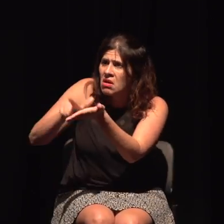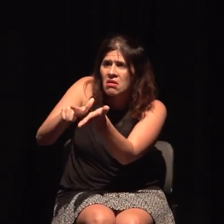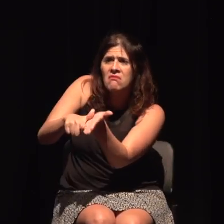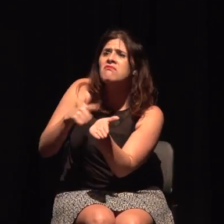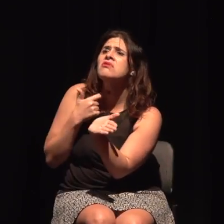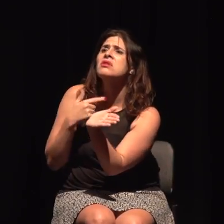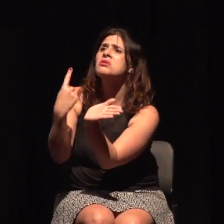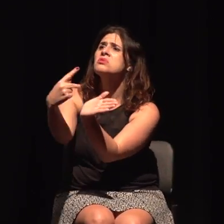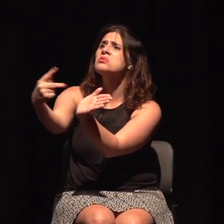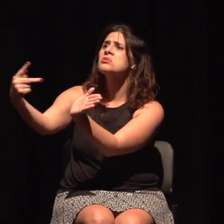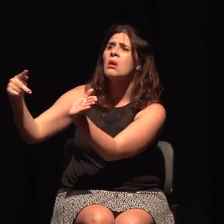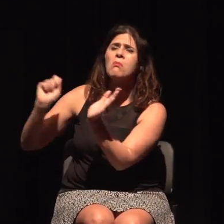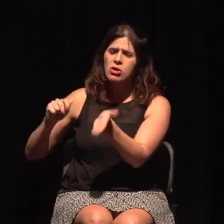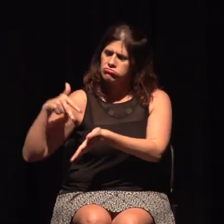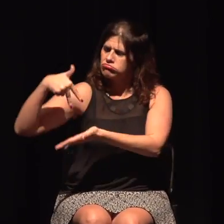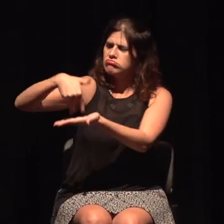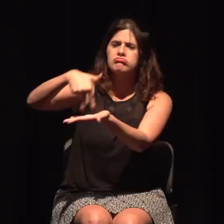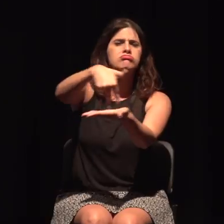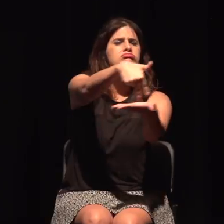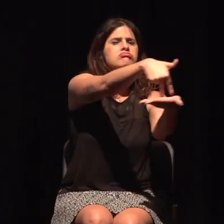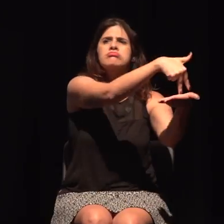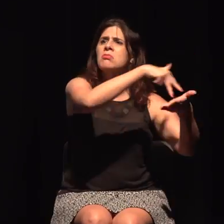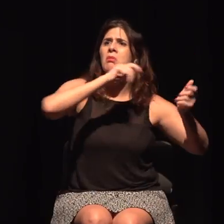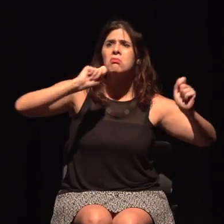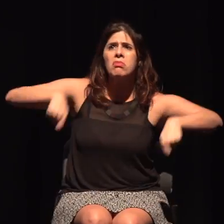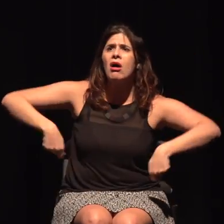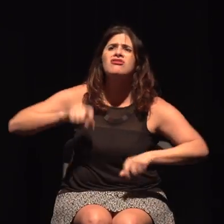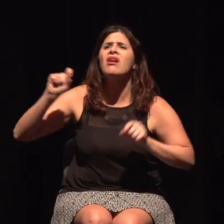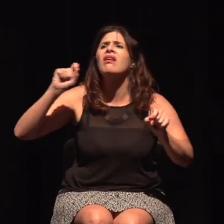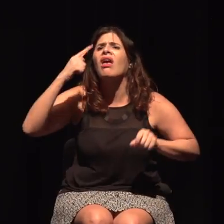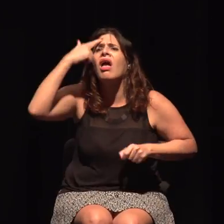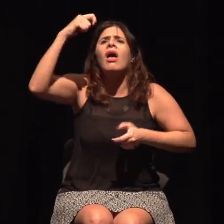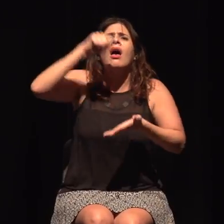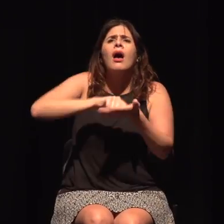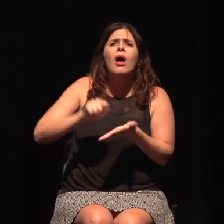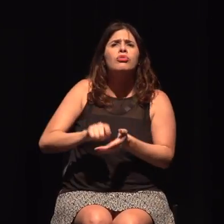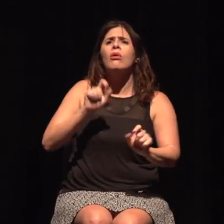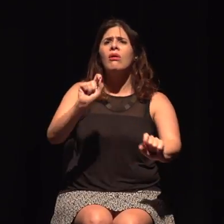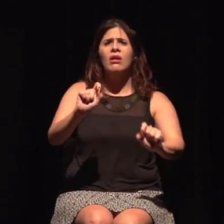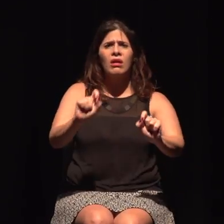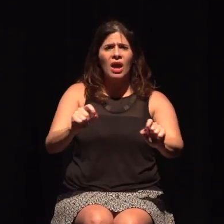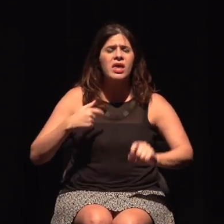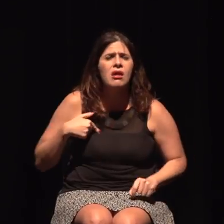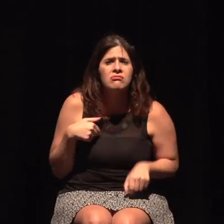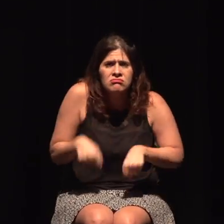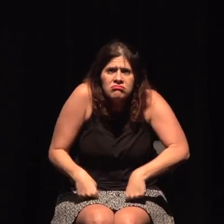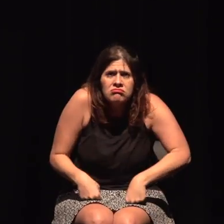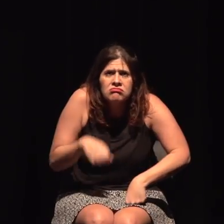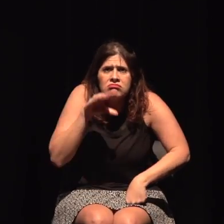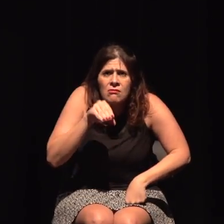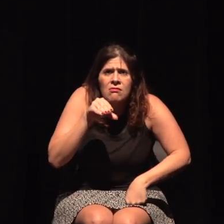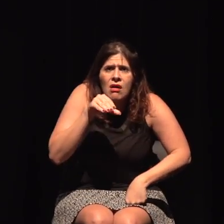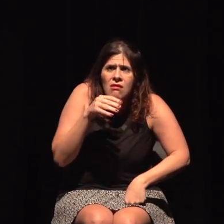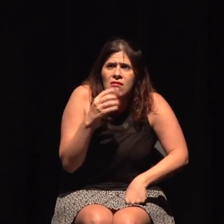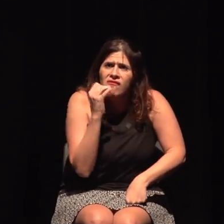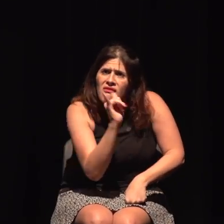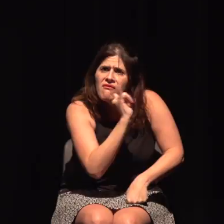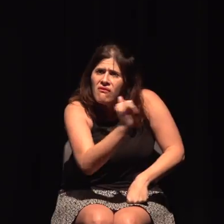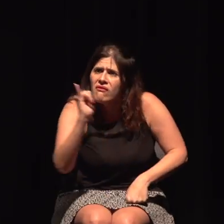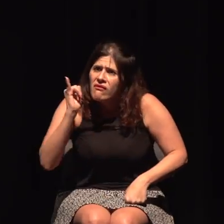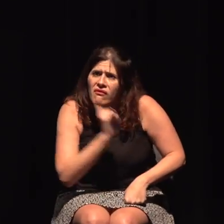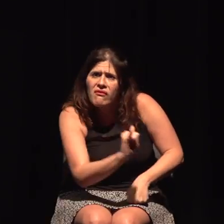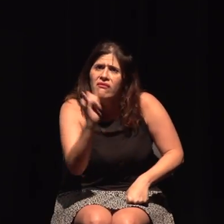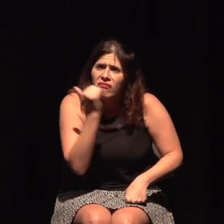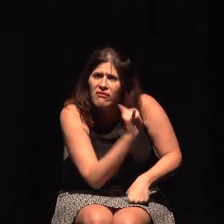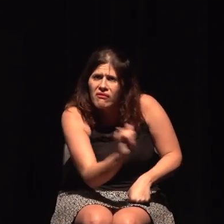o que deseja e coloque sobre o palco, ou ainda, subam aqui e falem à vontade. O autor deveria estar aqui, vou morrer repetindo a